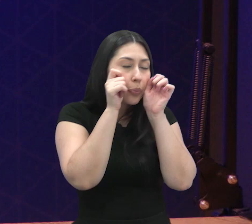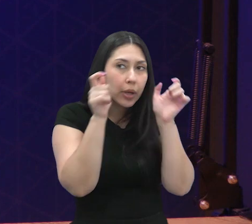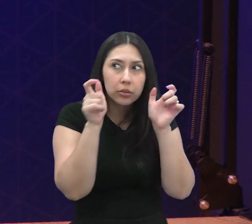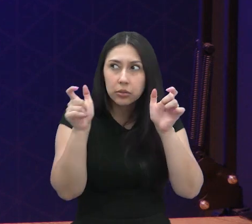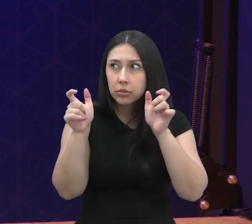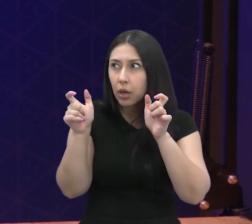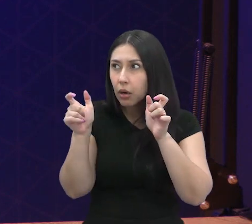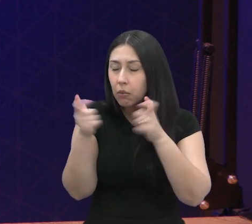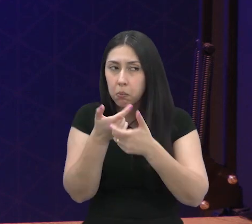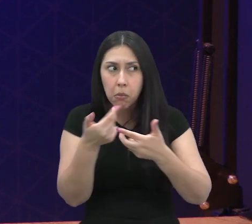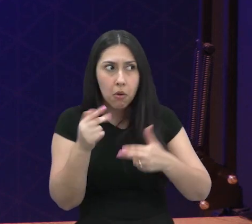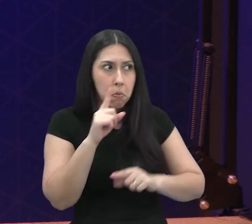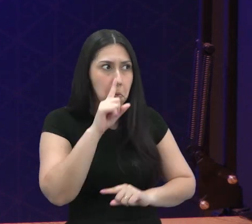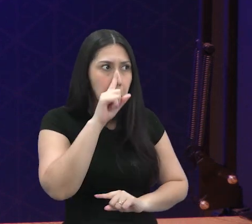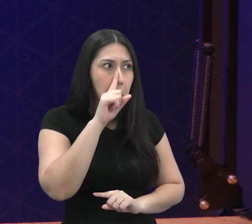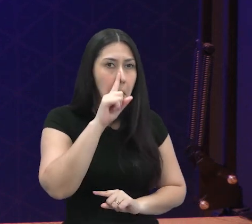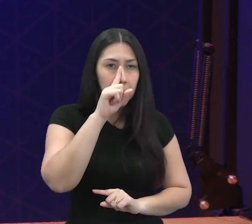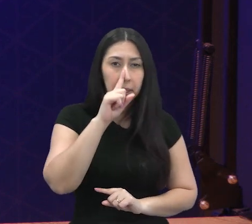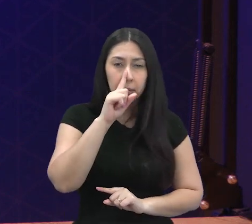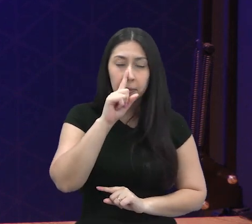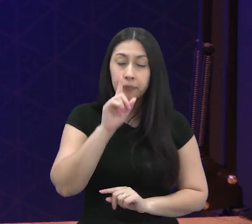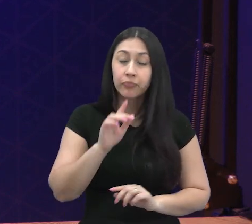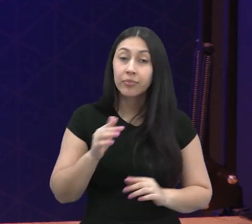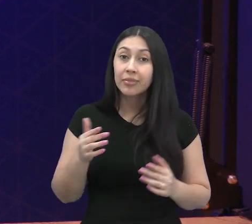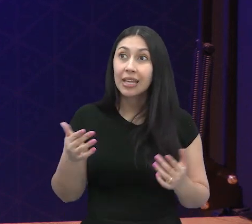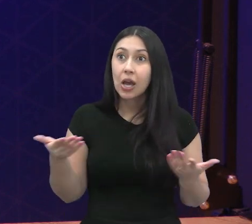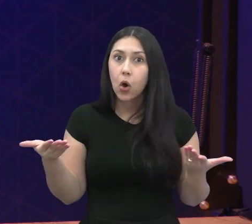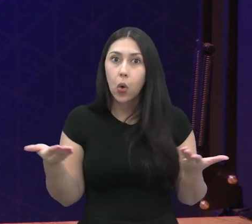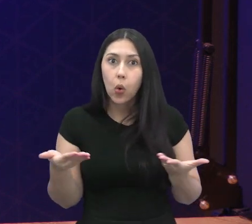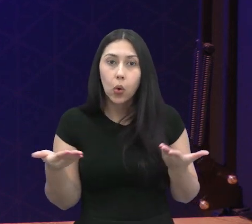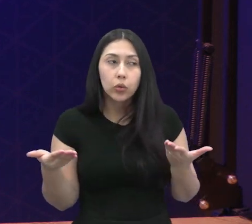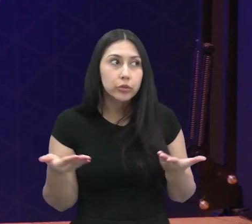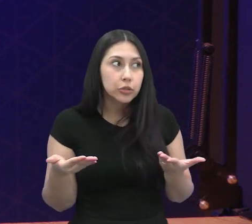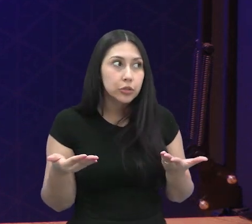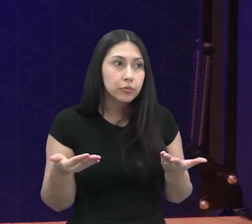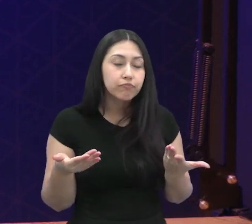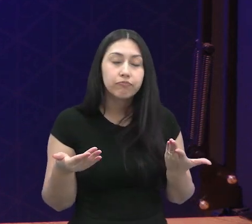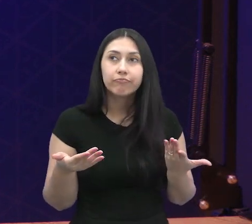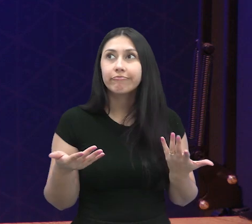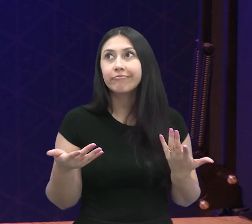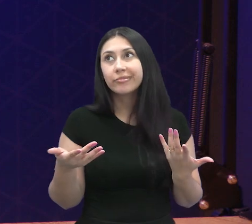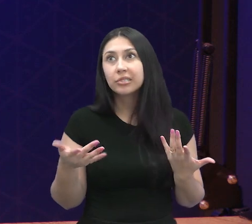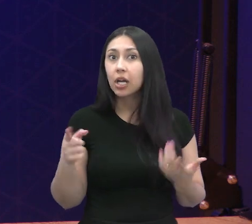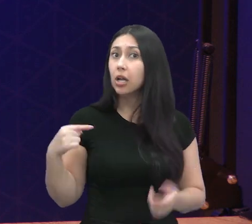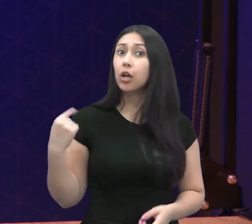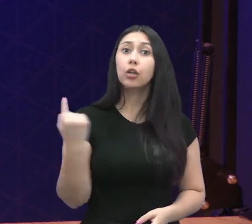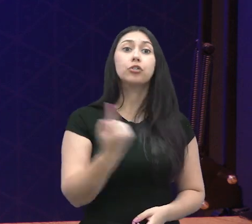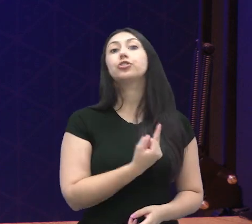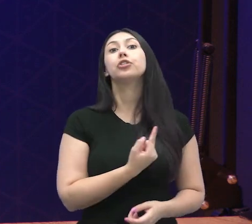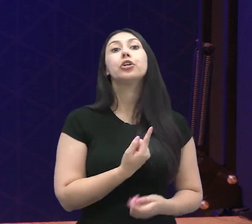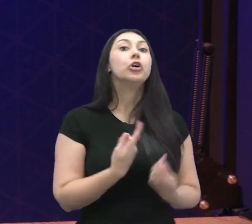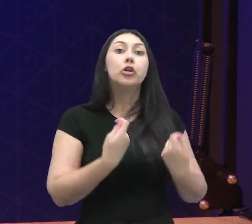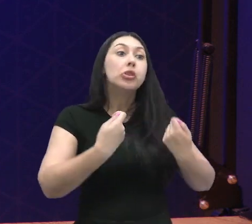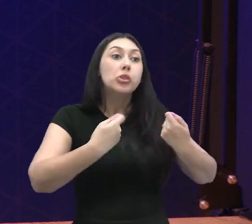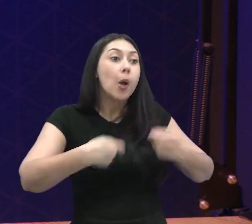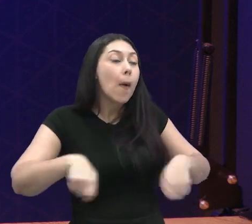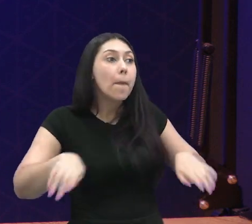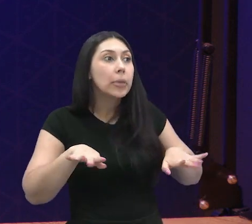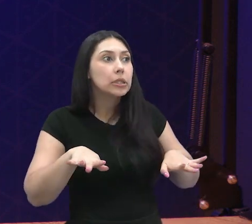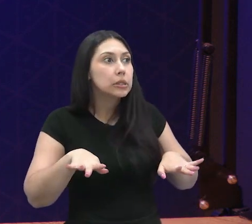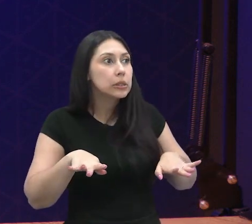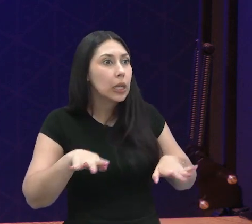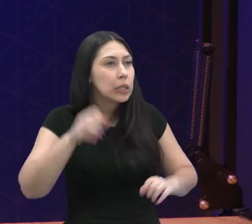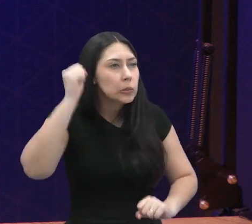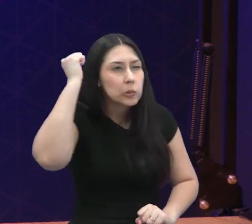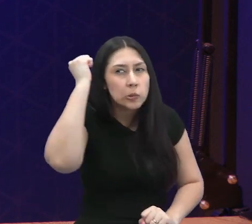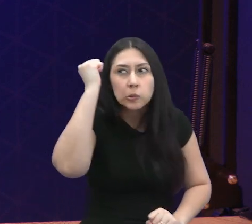em alerta para situações ou sinais de perigo. Hoje a gente não tem, por exemplo, a gente não vive, enfim, na selva,